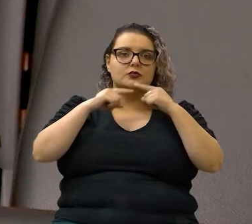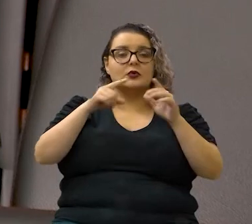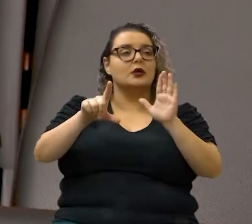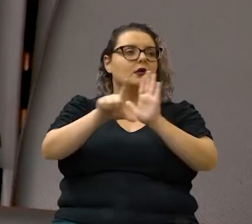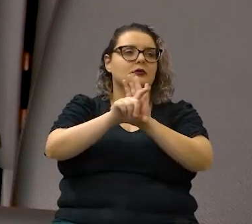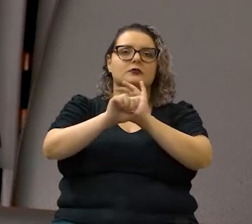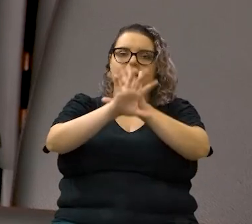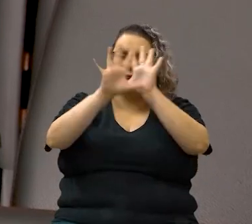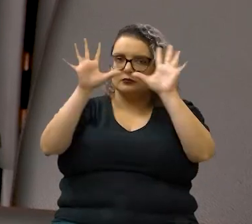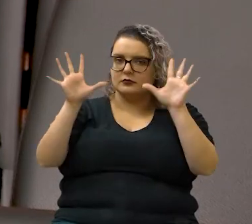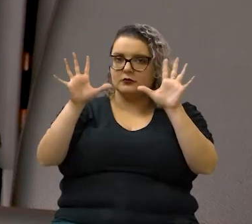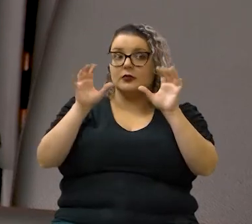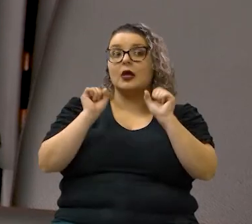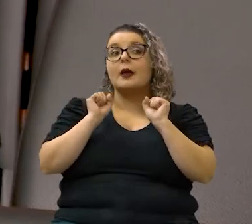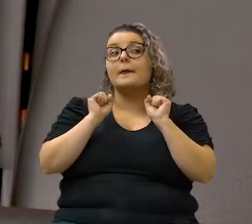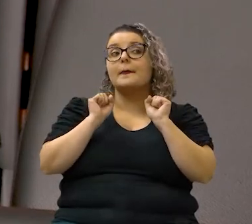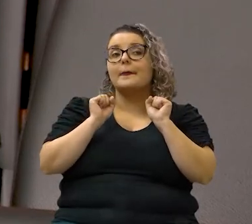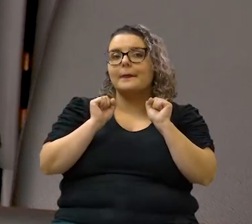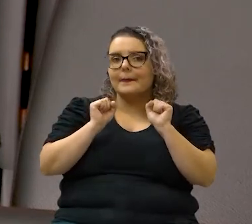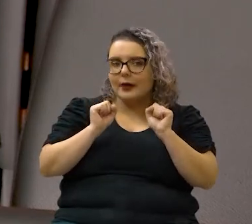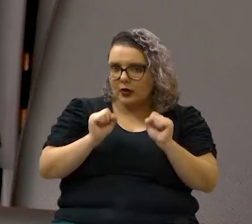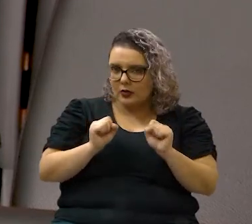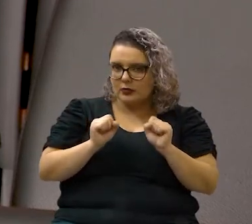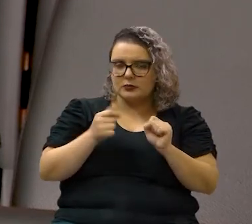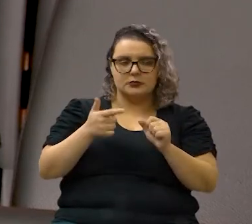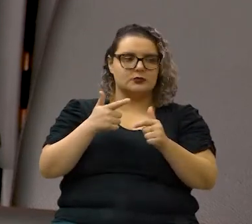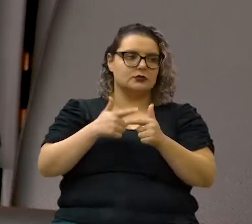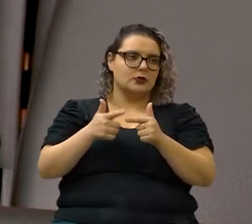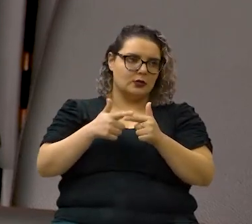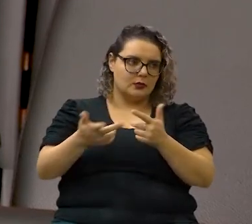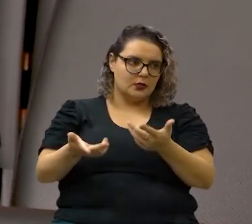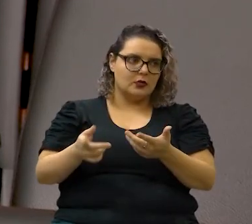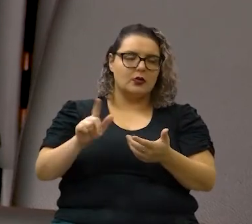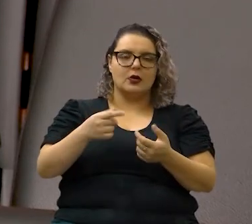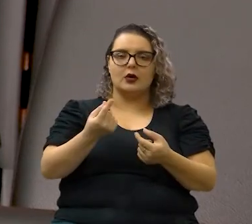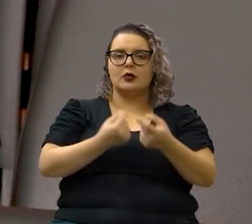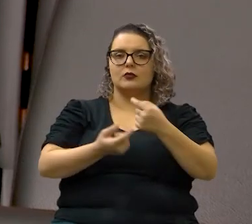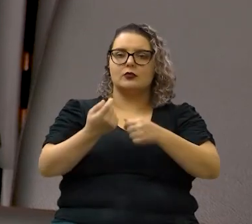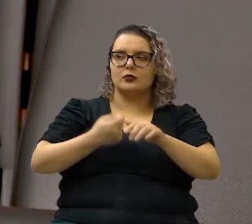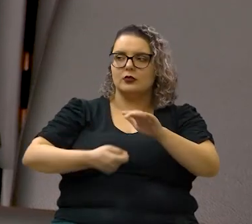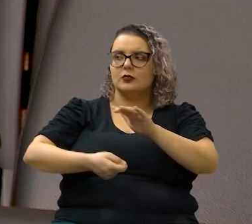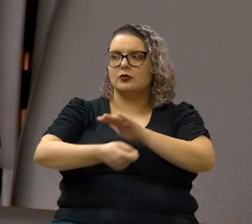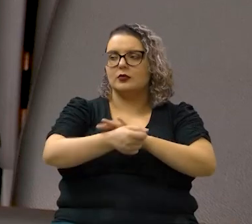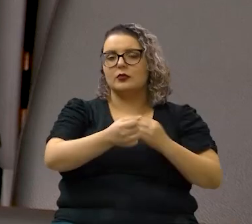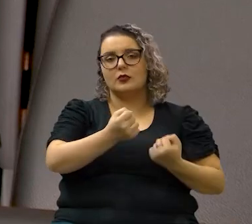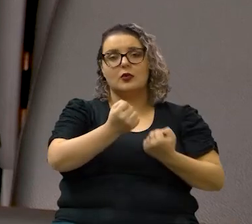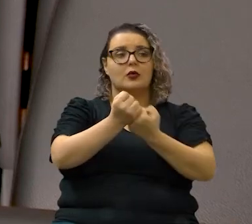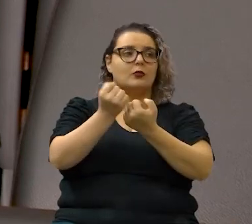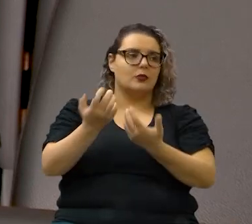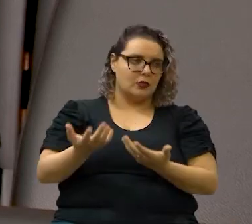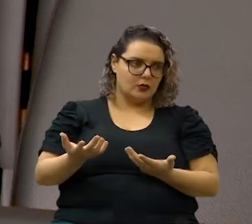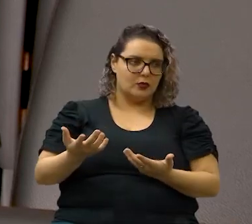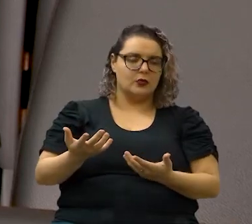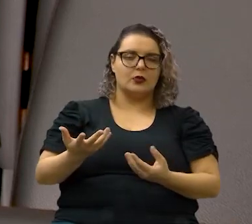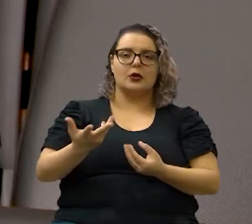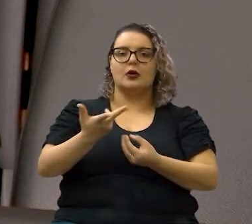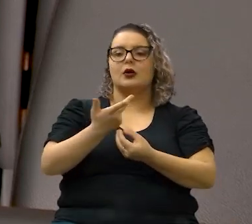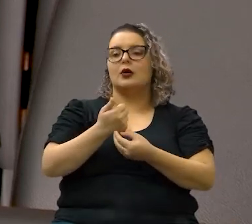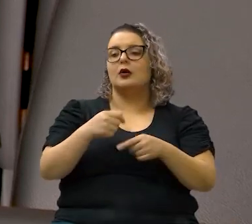A lei deixa claro que poderá, que não há problema, porque esse é um apoio tanto ao